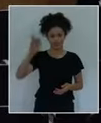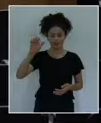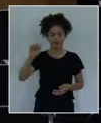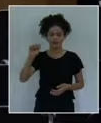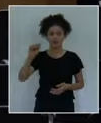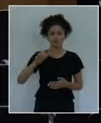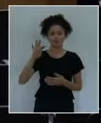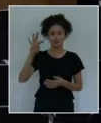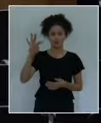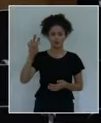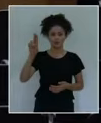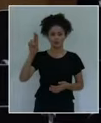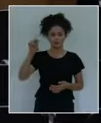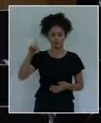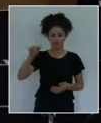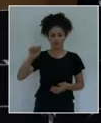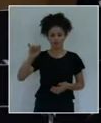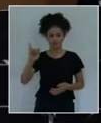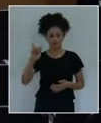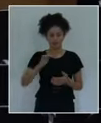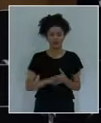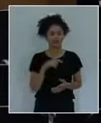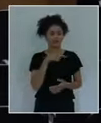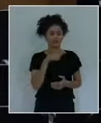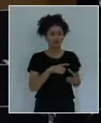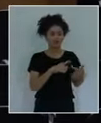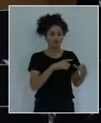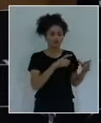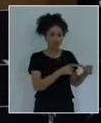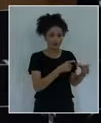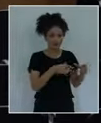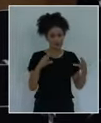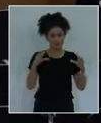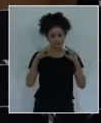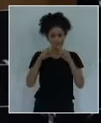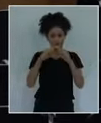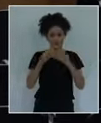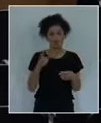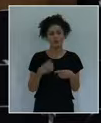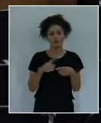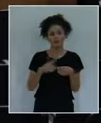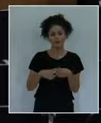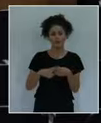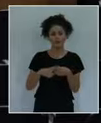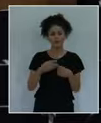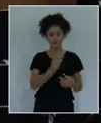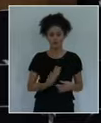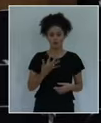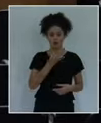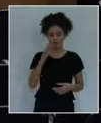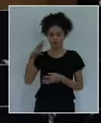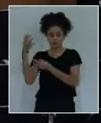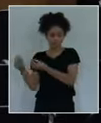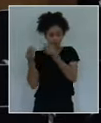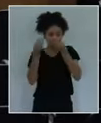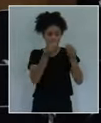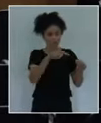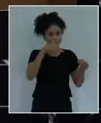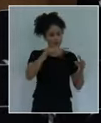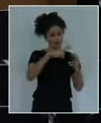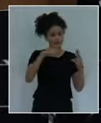bairro Triângulo, na Avenida Antônio Brant Ribeiro, número 39, Triângulo, doado pela União ao município nos termos da Lei